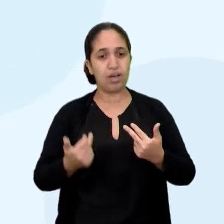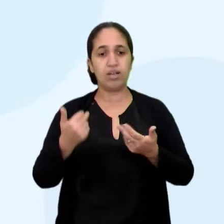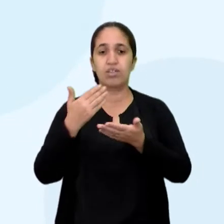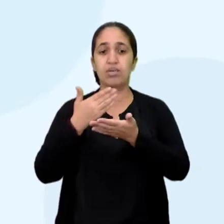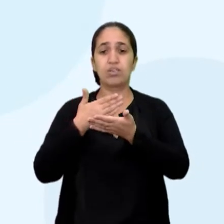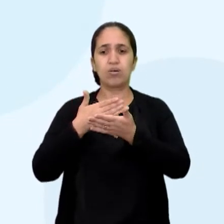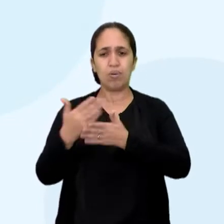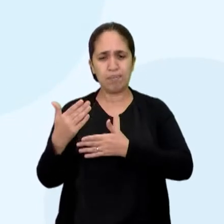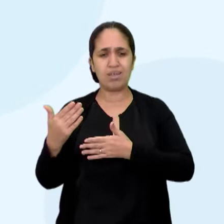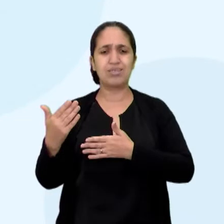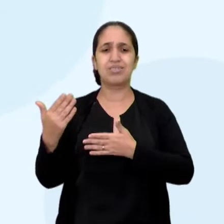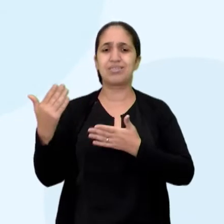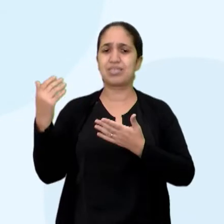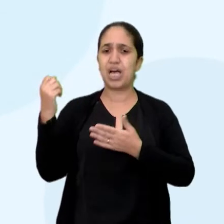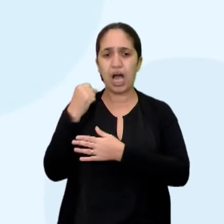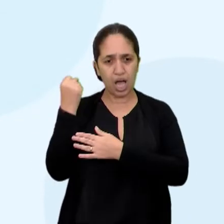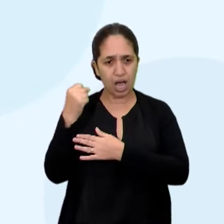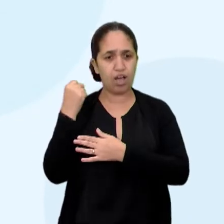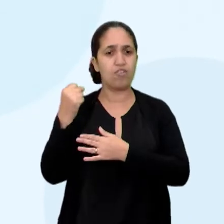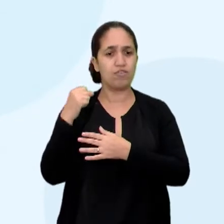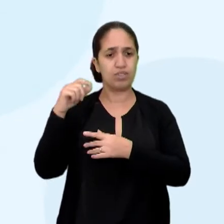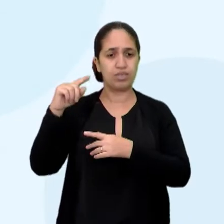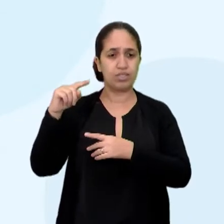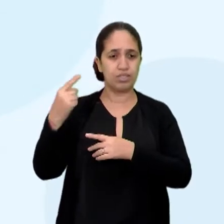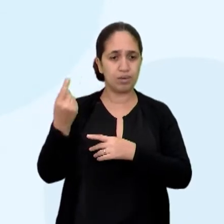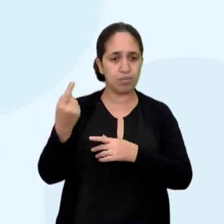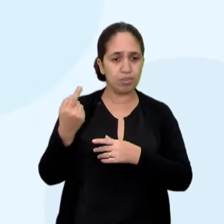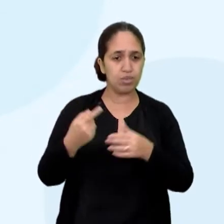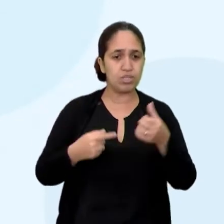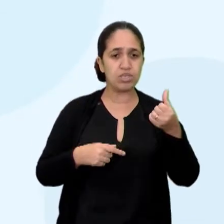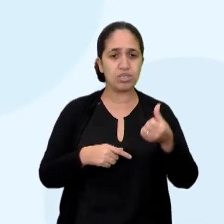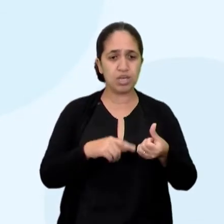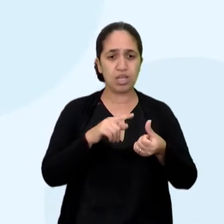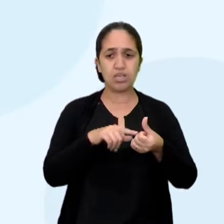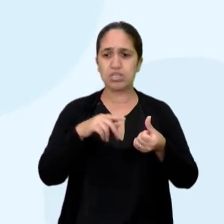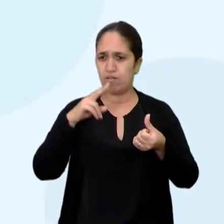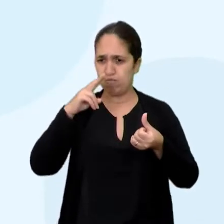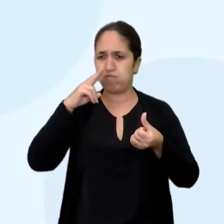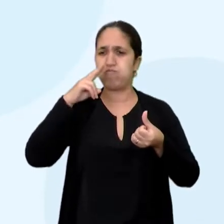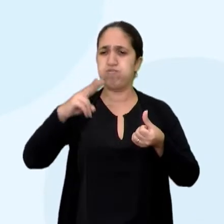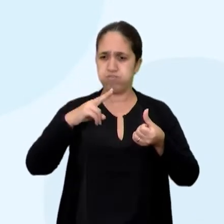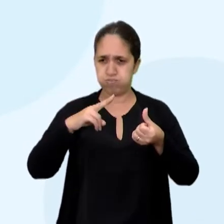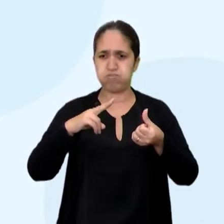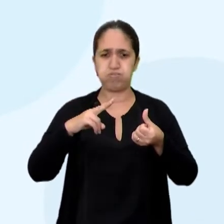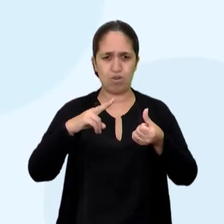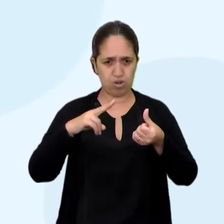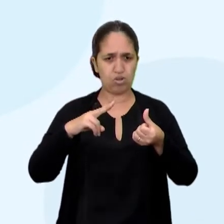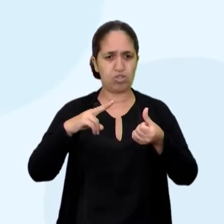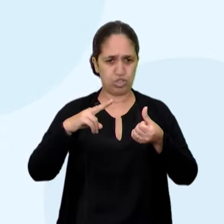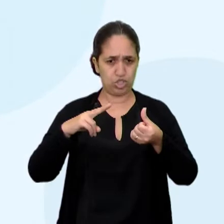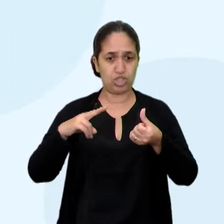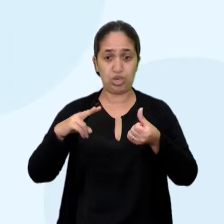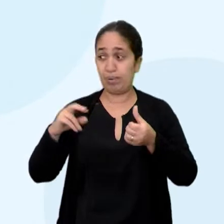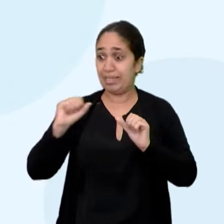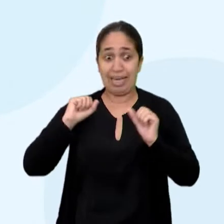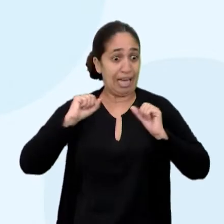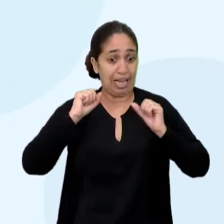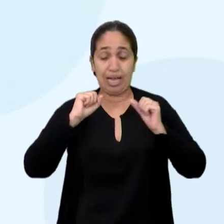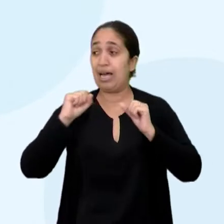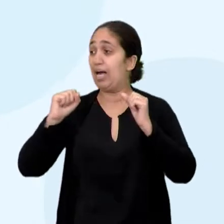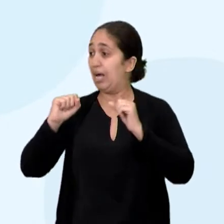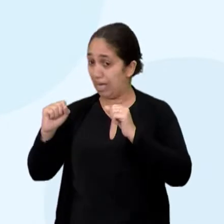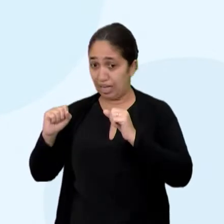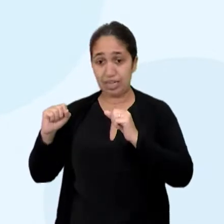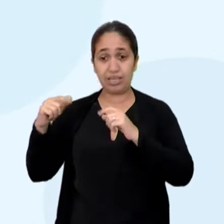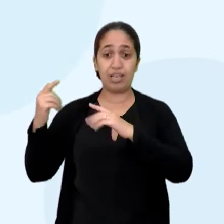a ter aí uma certa gravidade, né? Na intensidade 6, ele já é bastante forte, provoca início de pânico, né? Produzindo aí leves